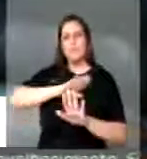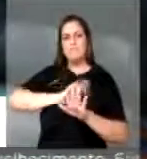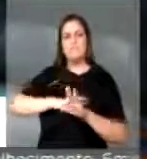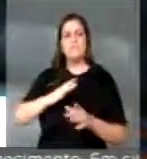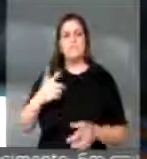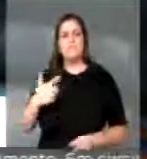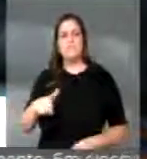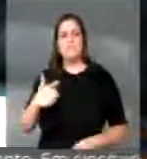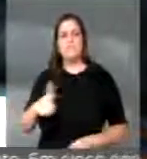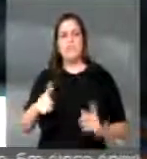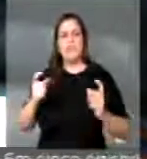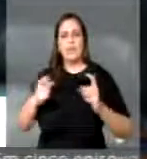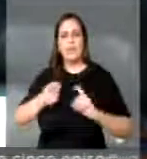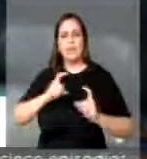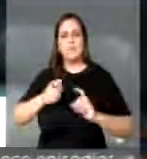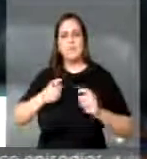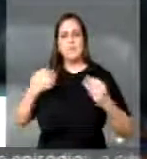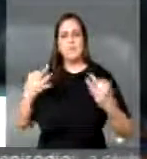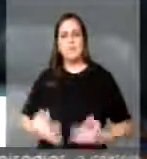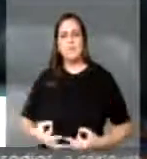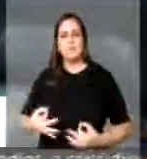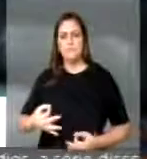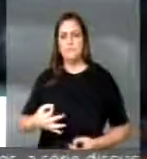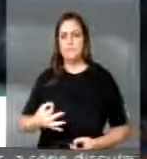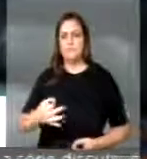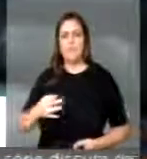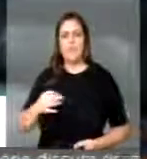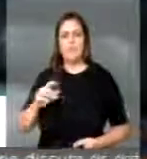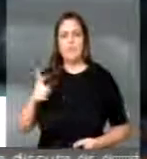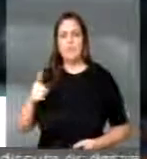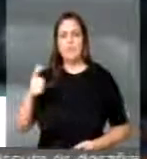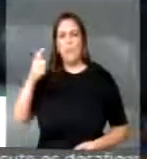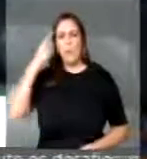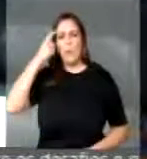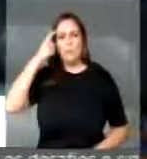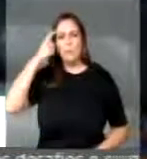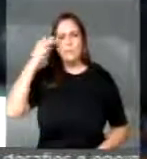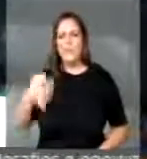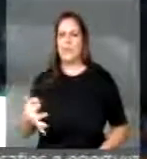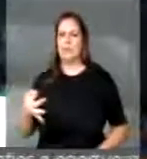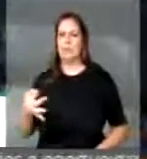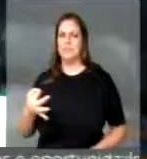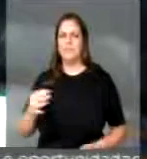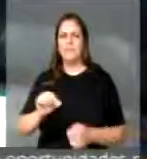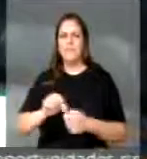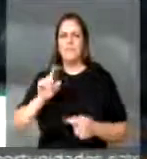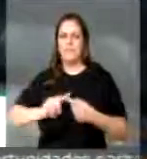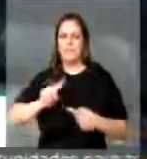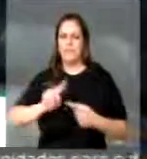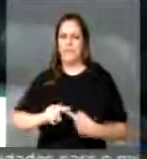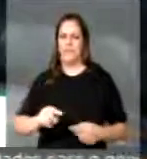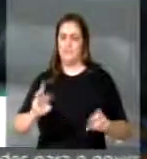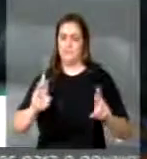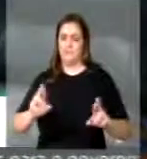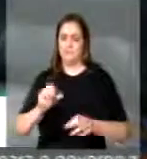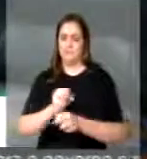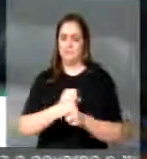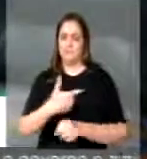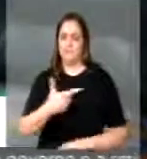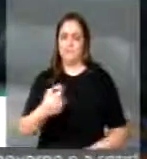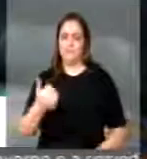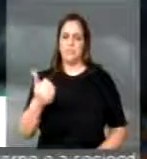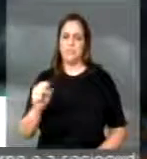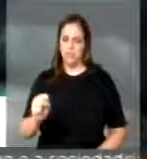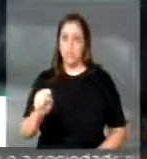em conseqüente vingativo e eu espero que em 2018 o povo de brasília deu uma